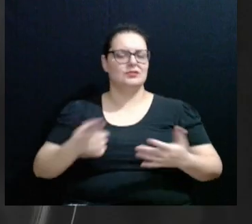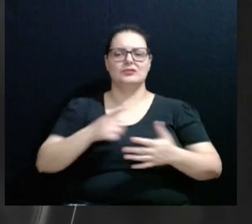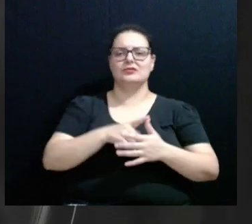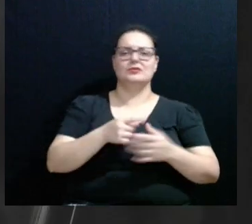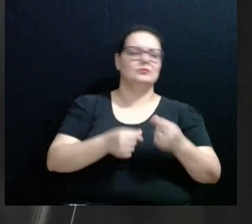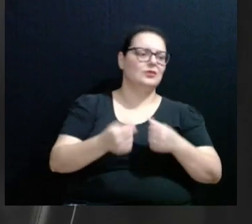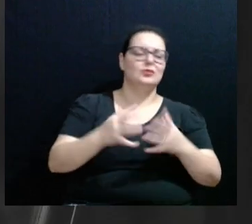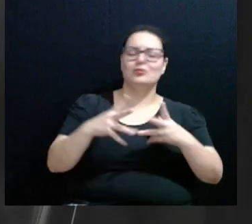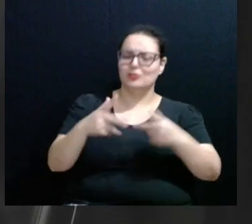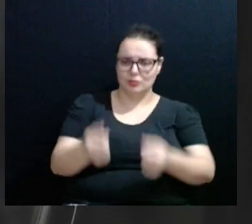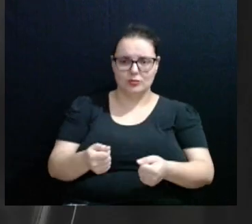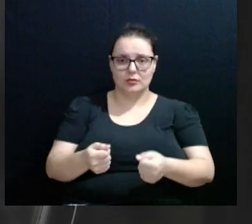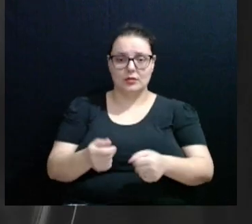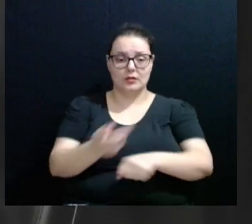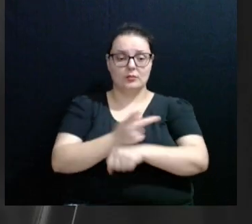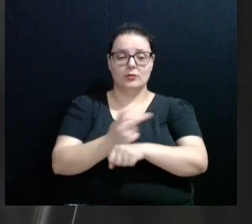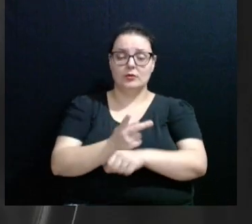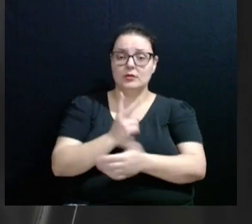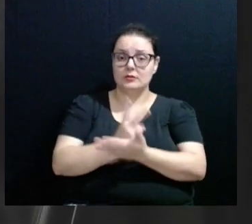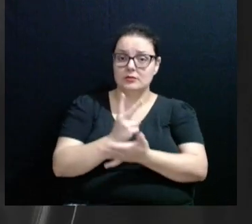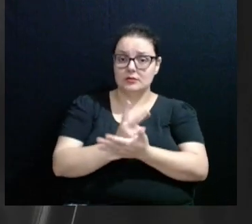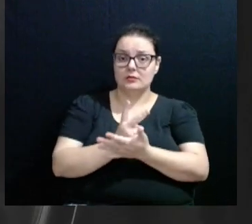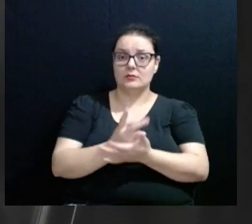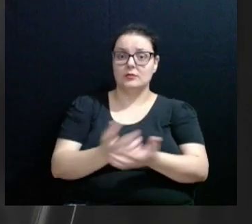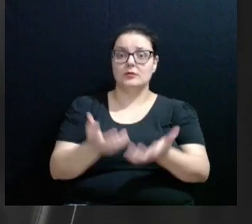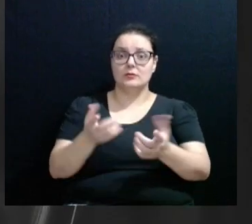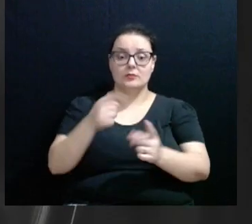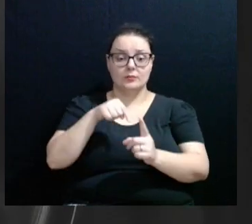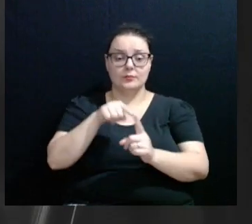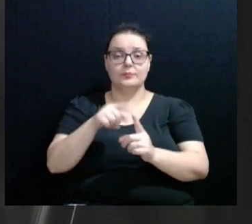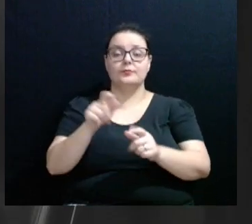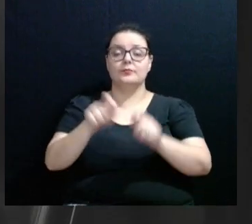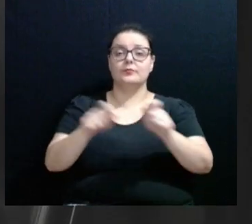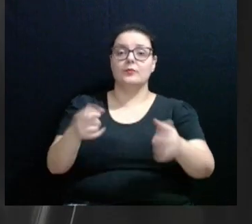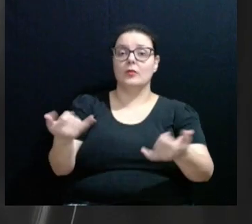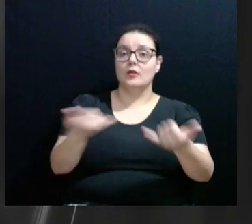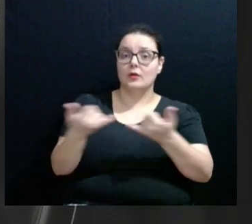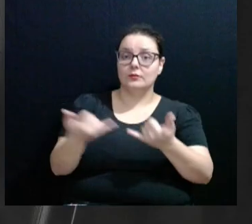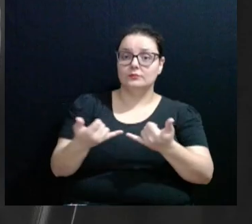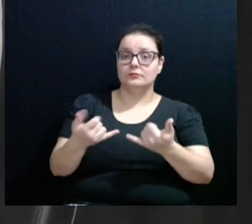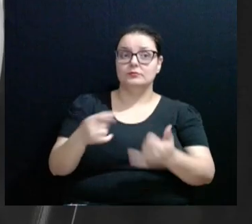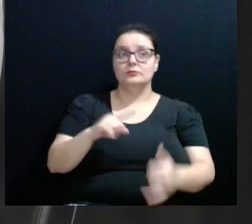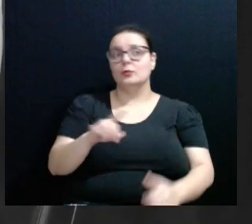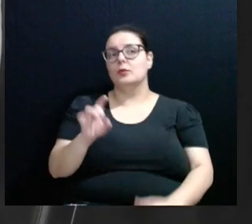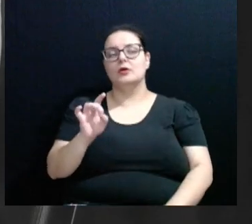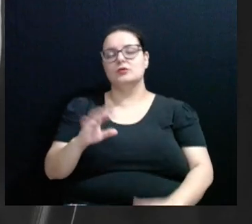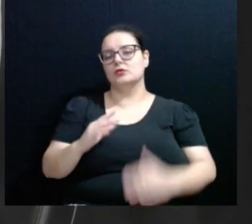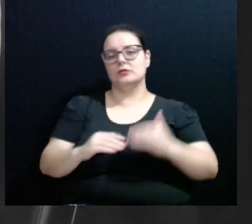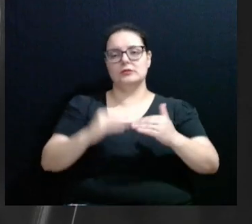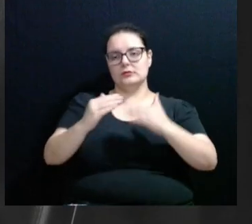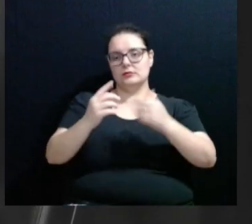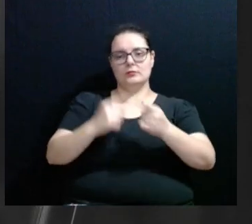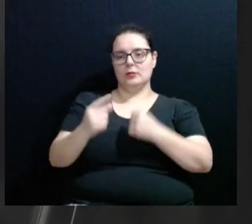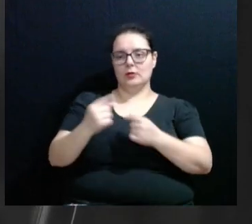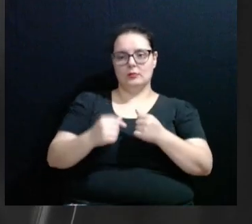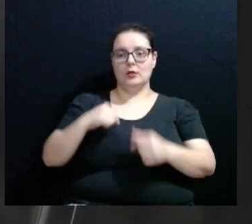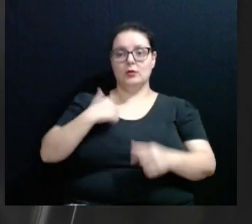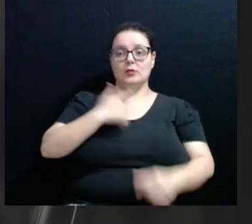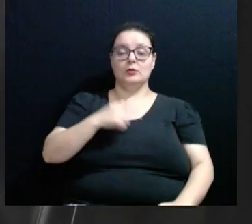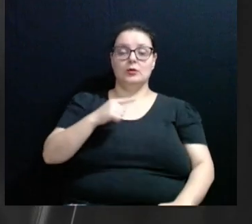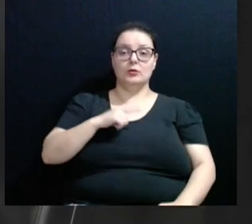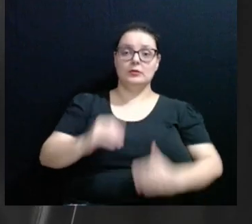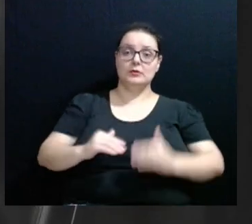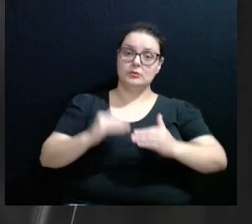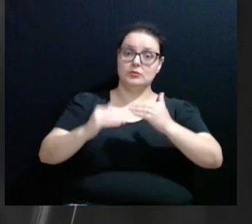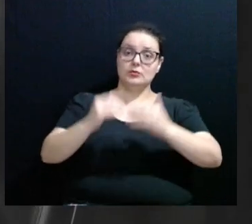que a gente sempre buscou. O que as pessoas dizem que não basta ter desenvolvimento econômico. A gente tem que ter um